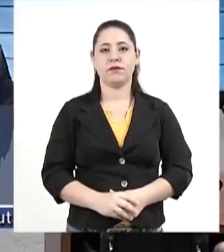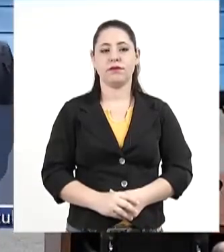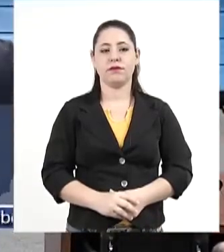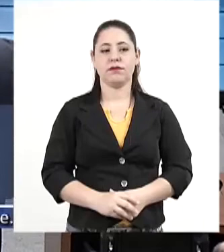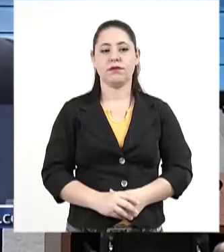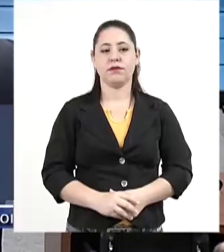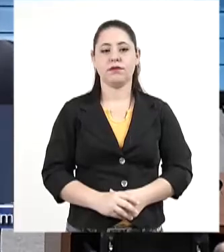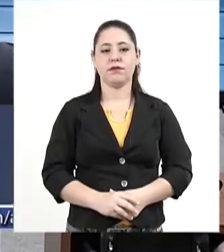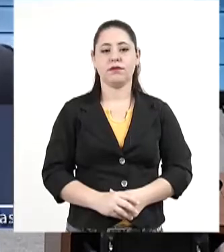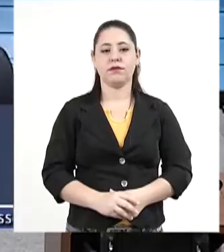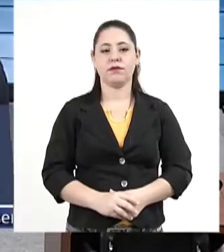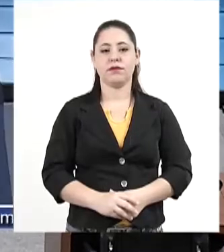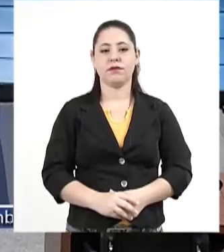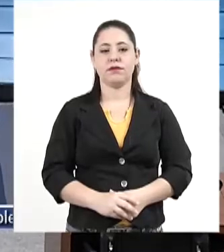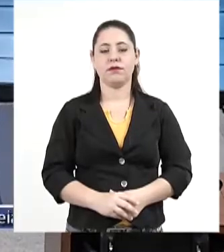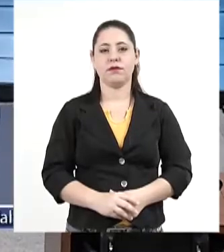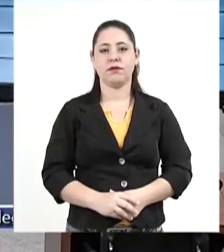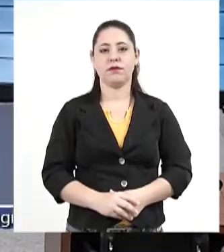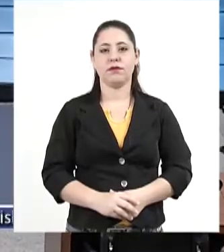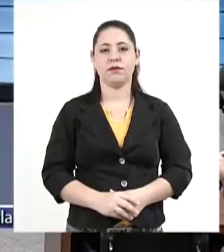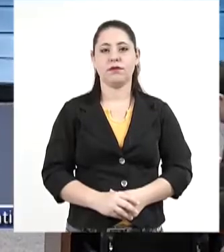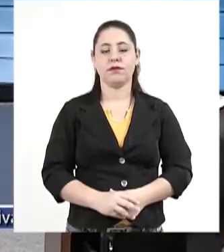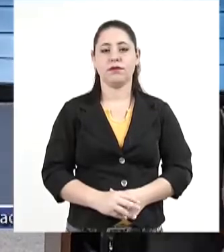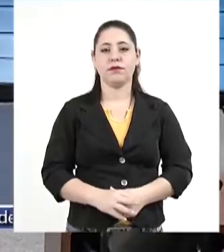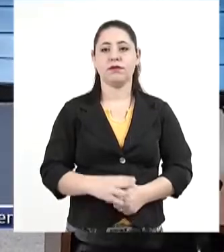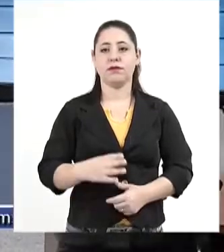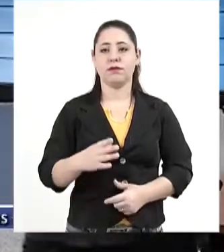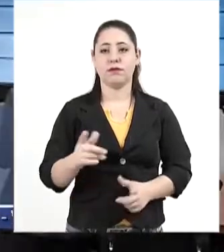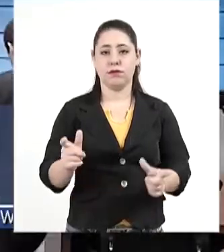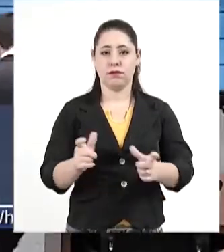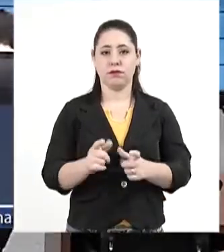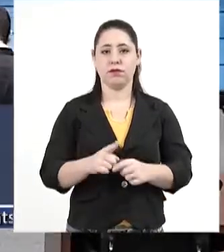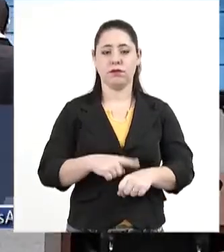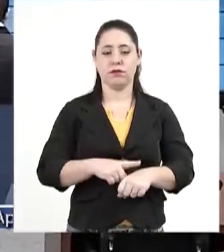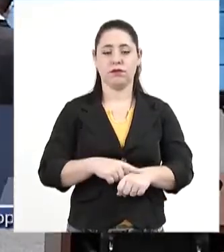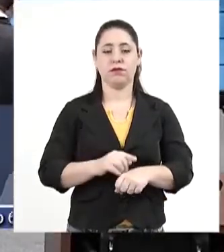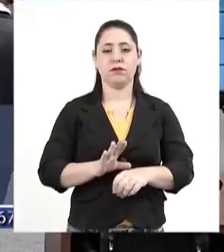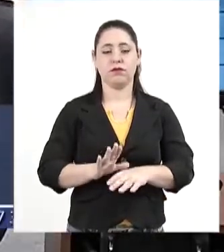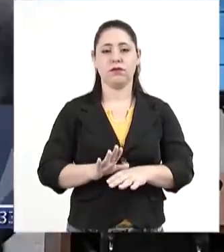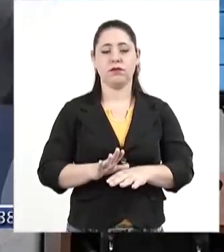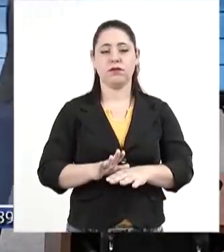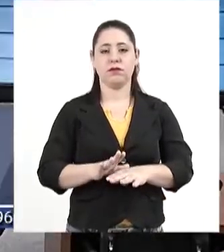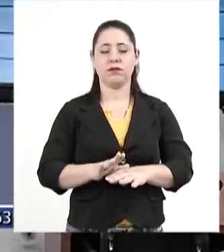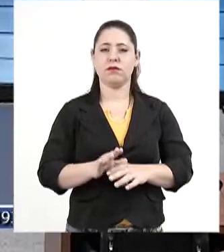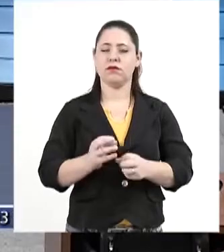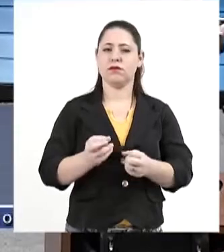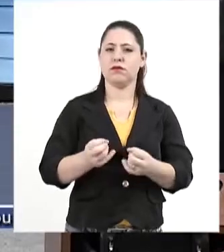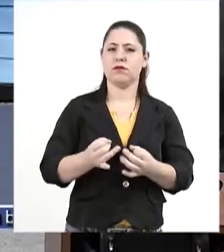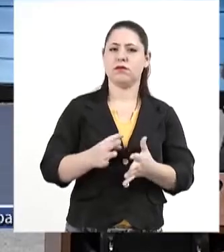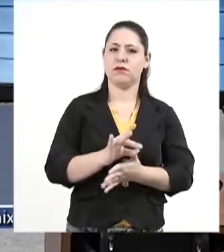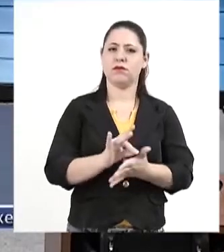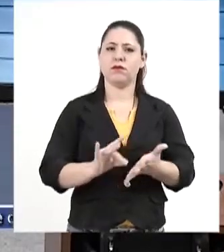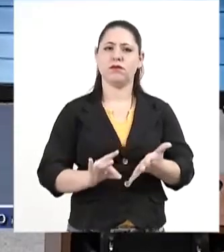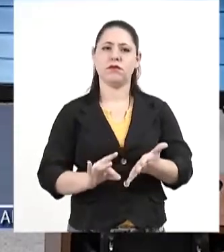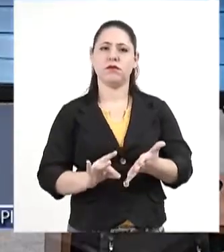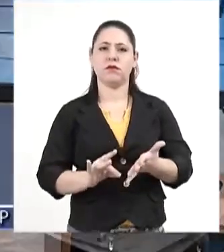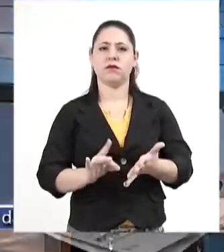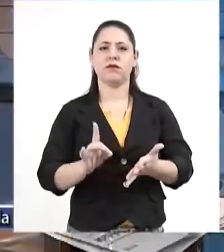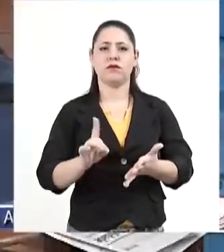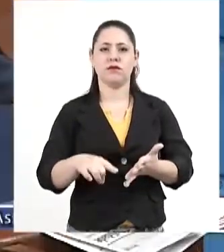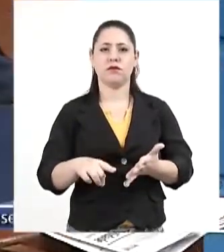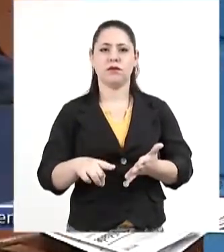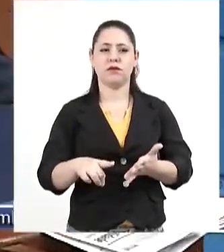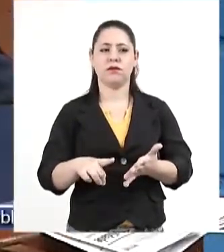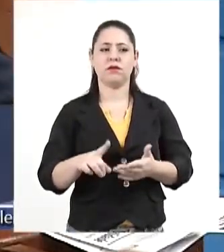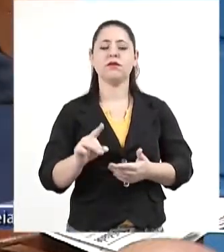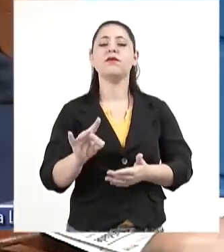Permite minha parte, deputado? Vou permitir. Só queria fazer um registro aqui